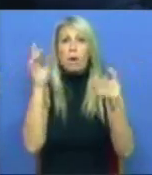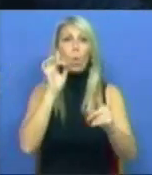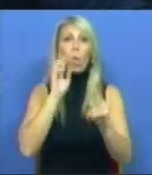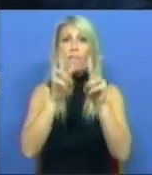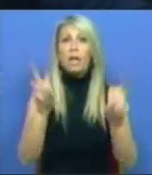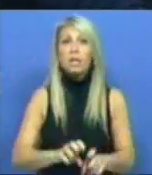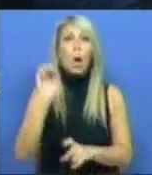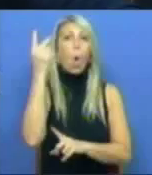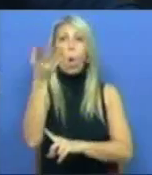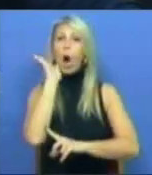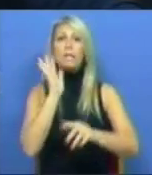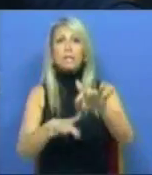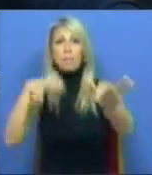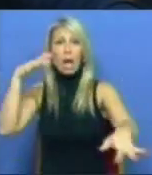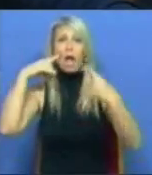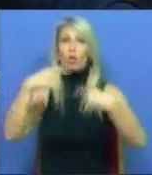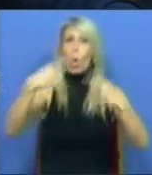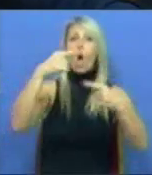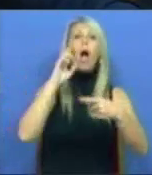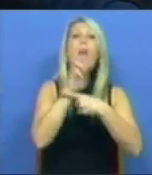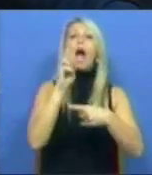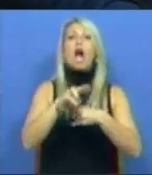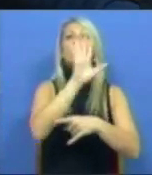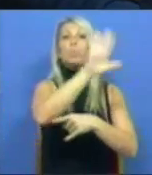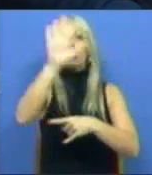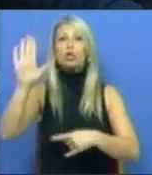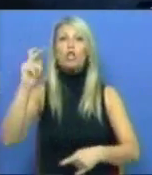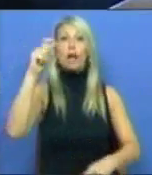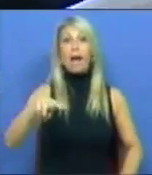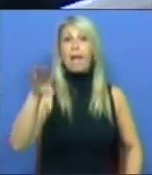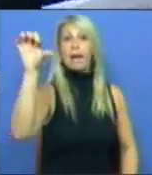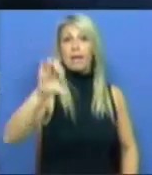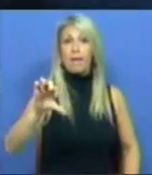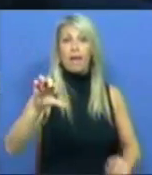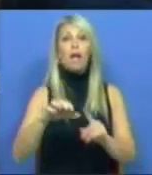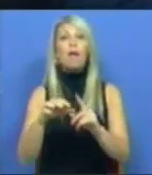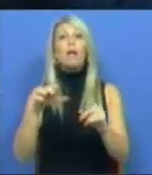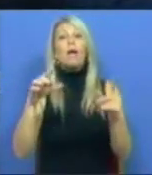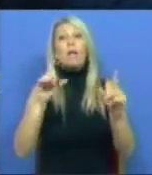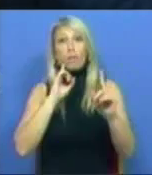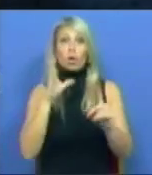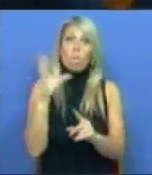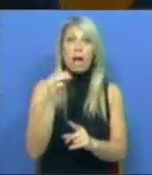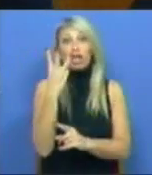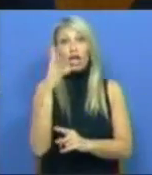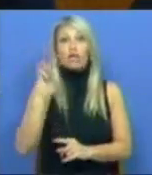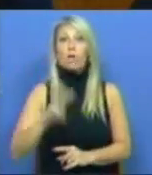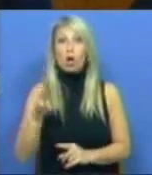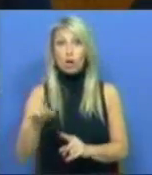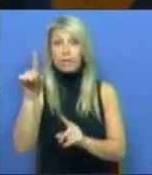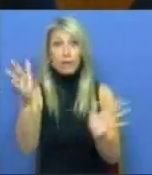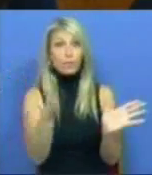ou também nos seminários e exposições da ANQ, que são mais 3 milhões, e conseguimos aqui